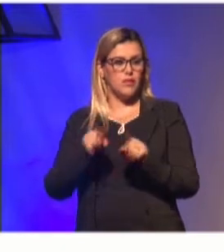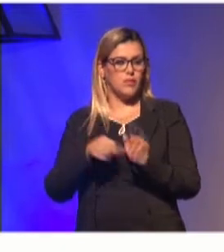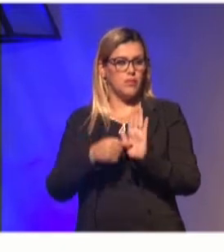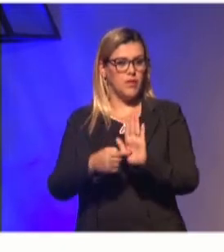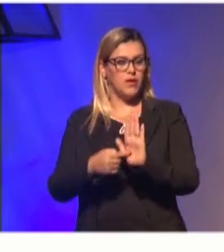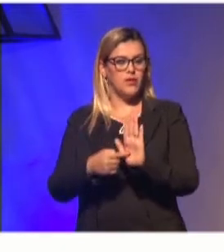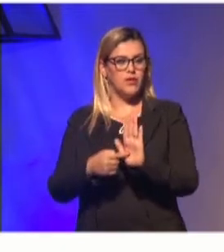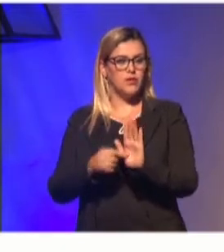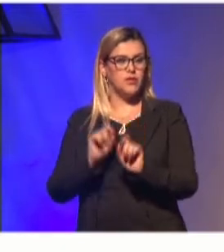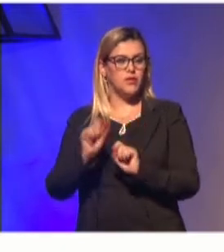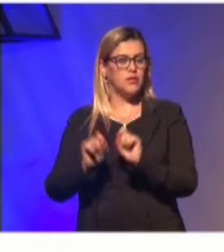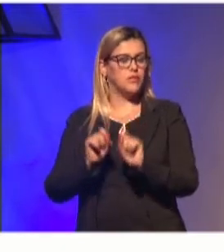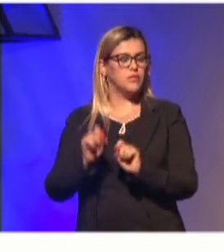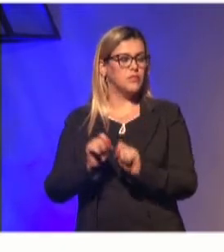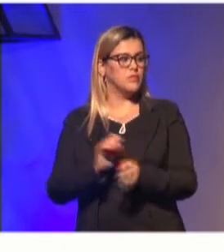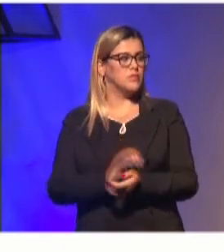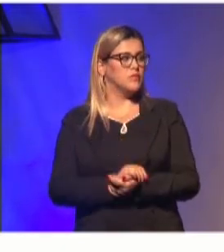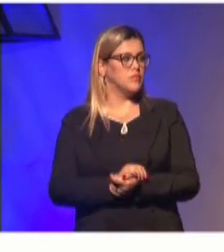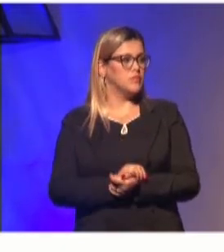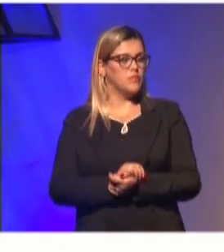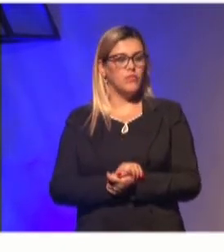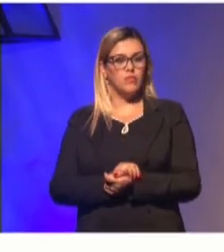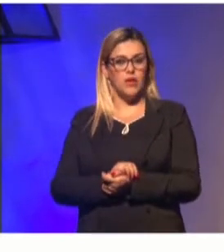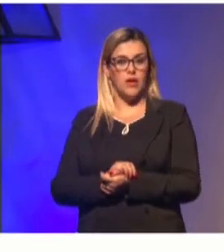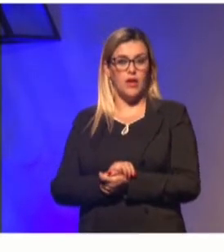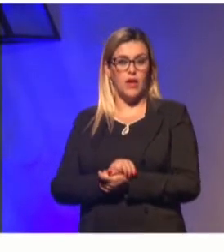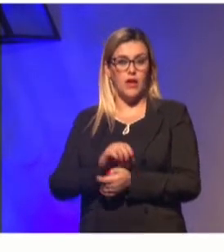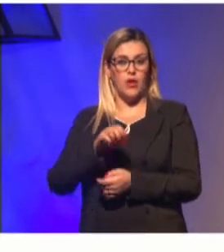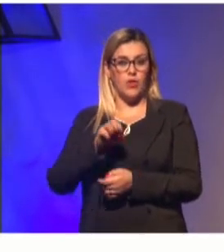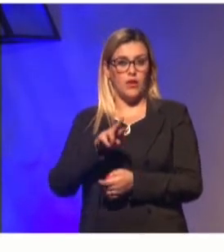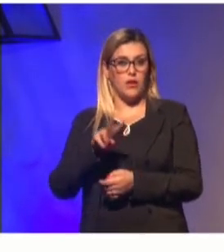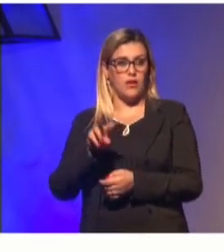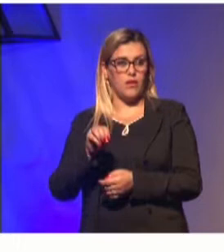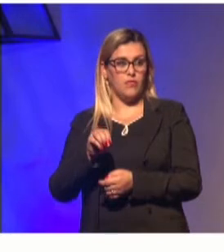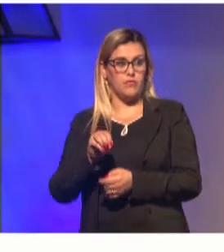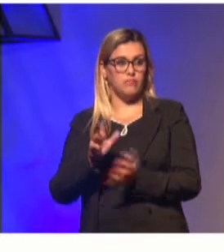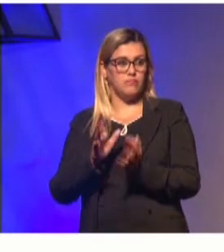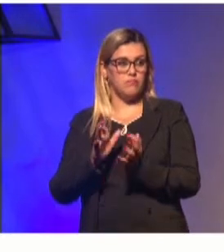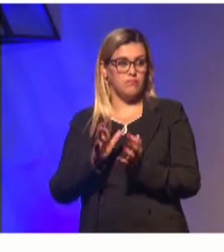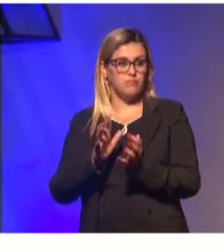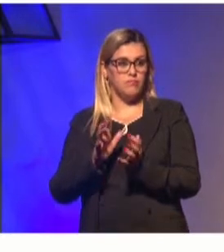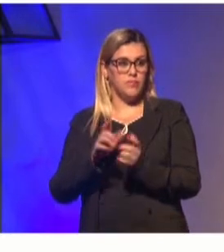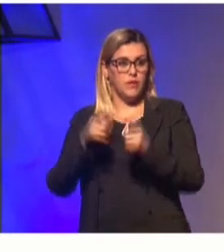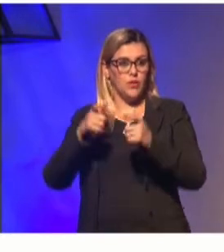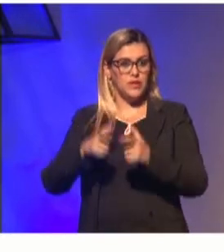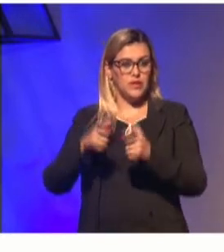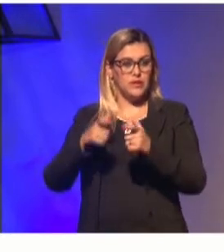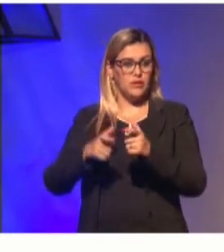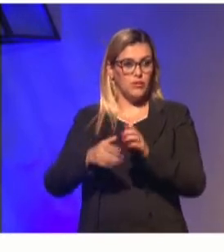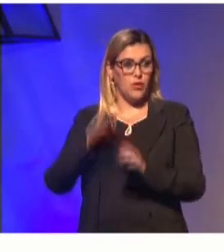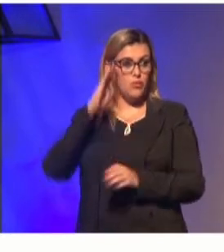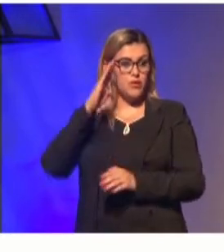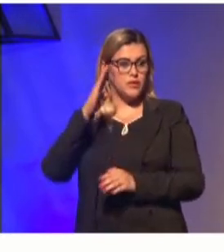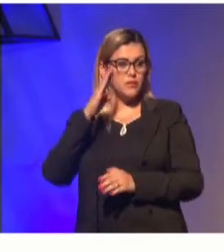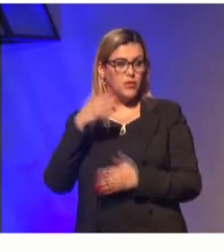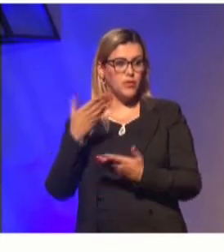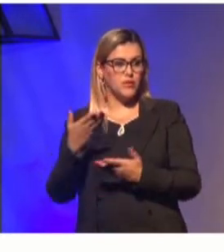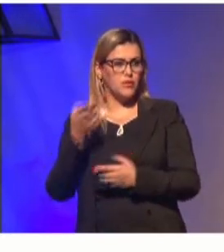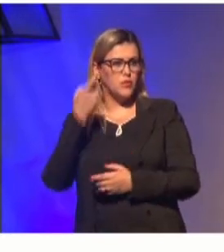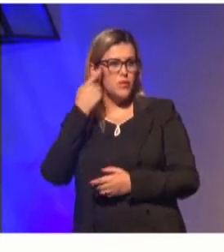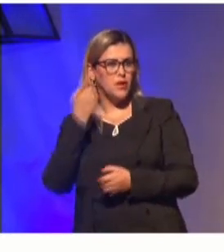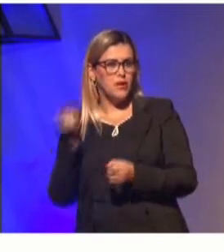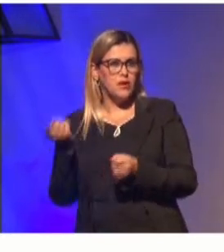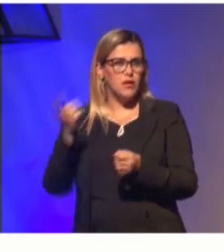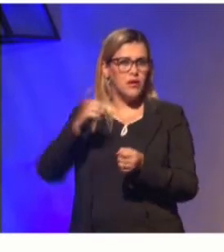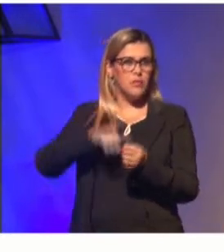gente identificar aí que o sistema nervoso periférico está conectado com o nosso sistema nervoso central. E quando a gente pensa na